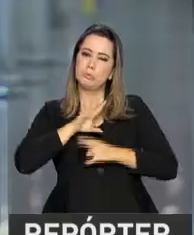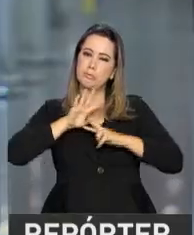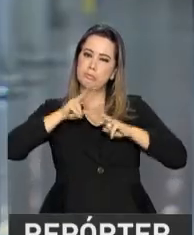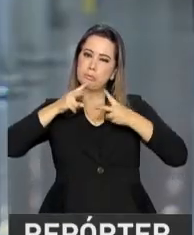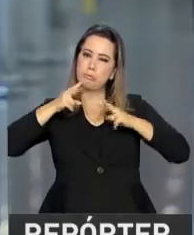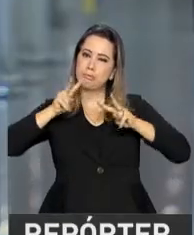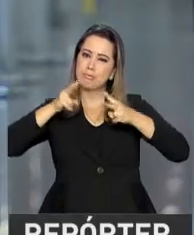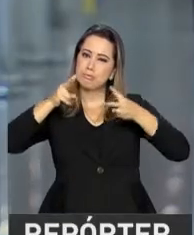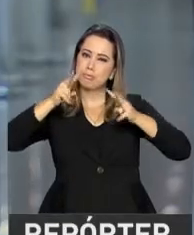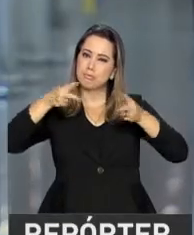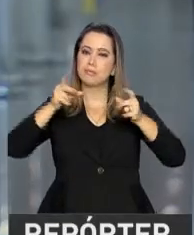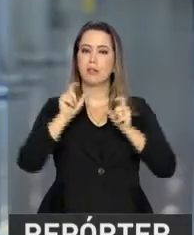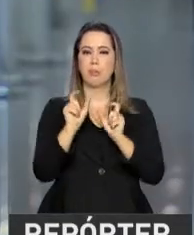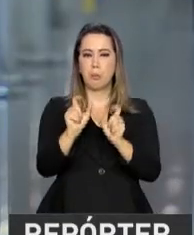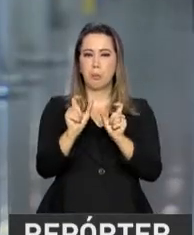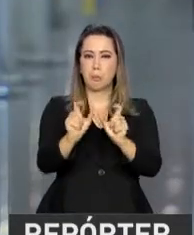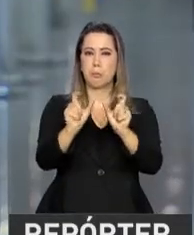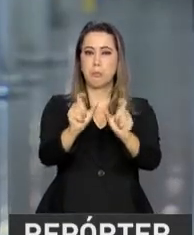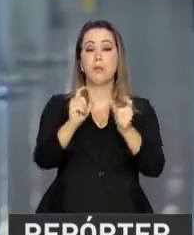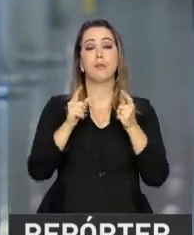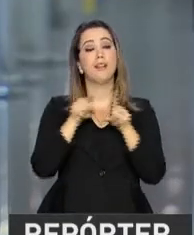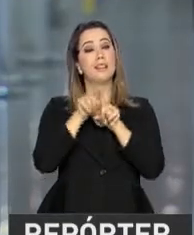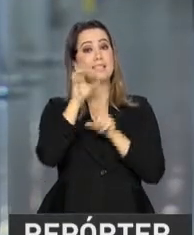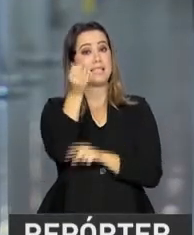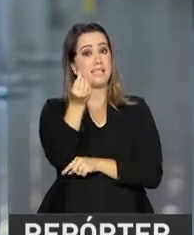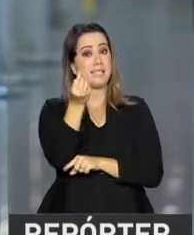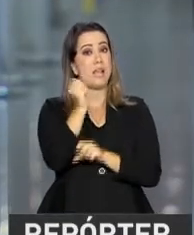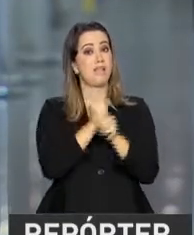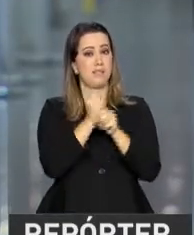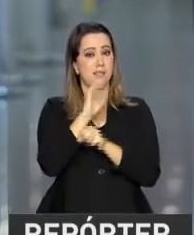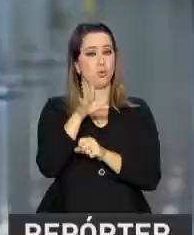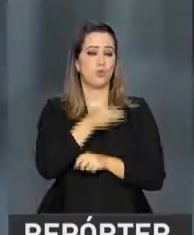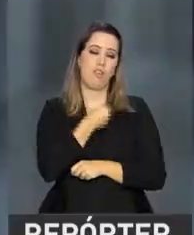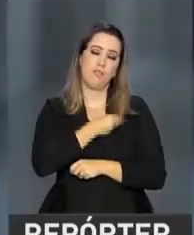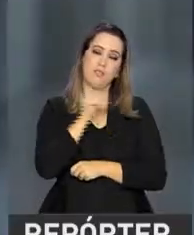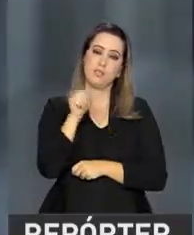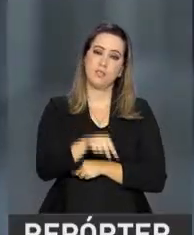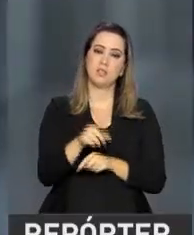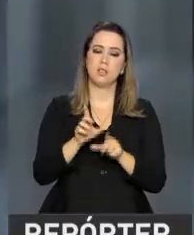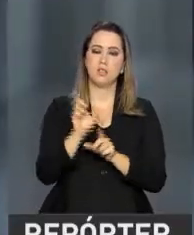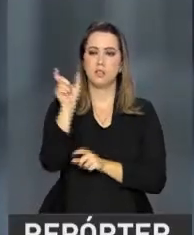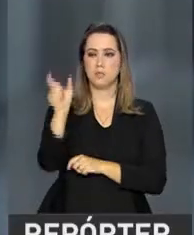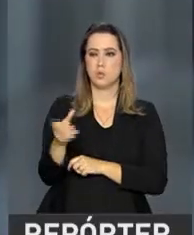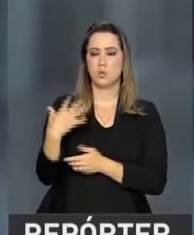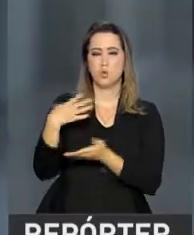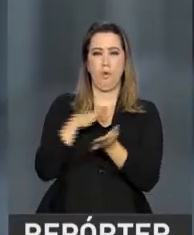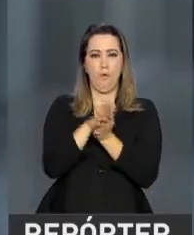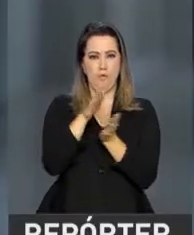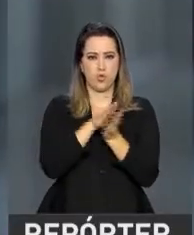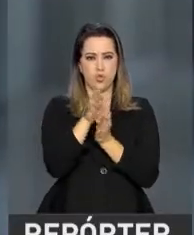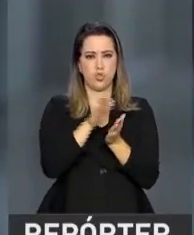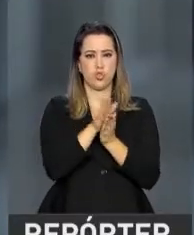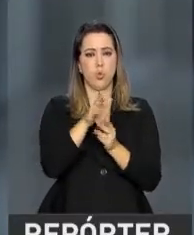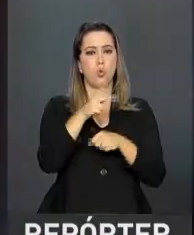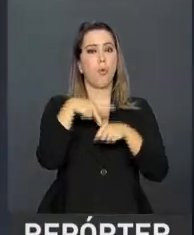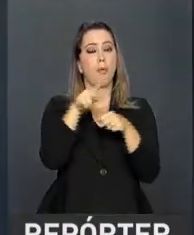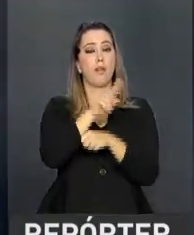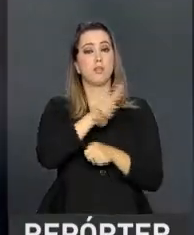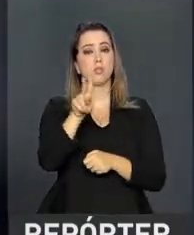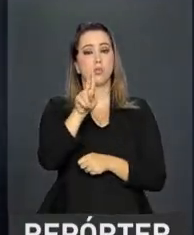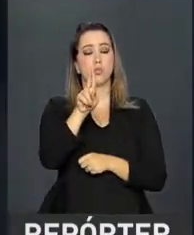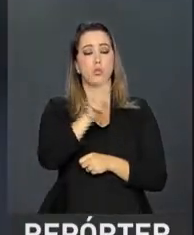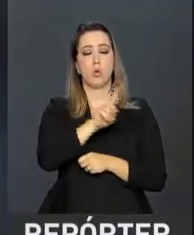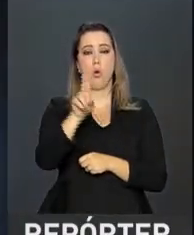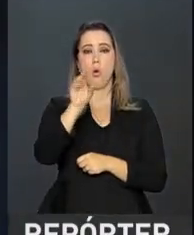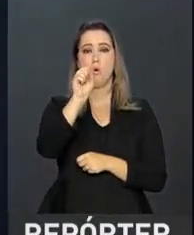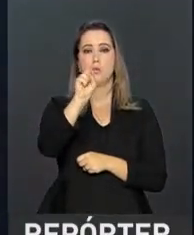enrolado, é assim que esse refugiado descreve os 6 anos em que vive no Brasil. Ele saiu da Síria em busca de uma vida melhor. Depois